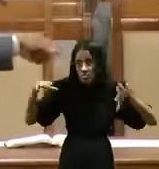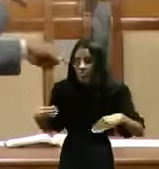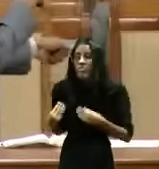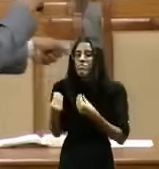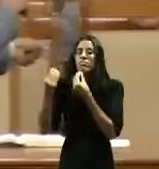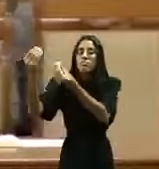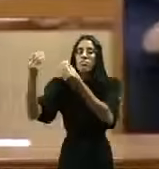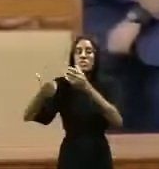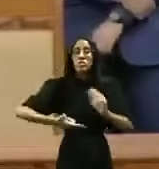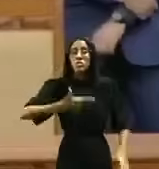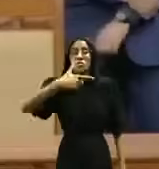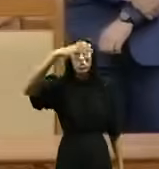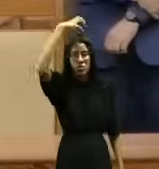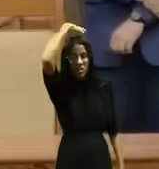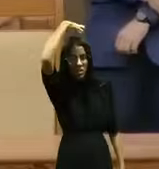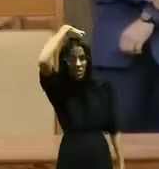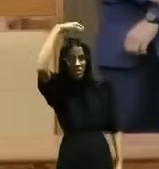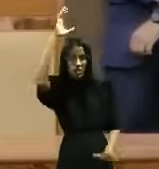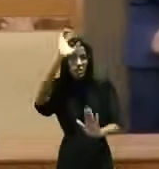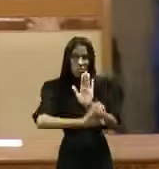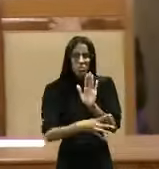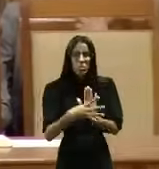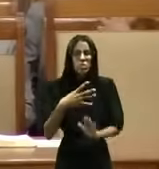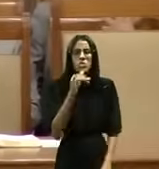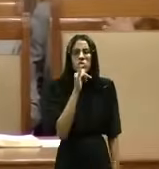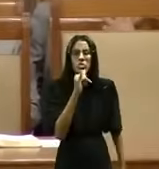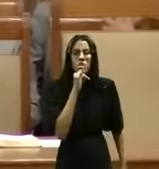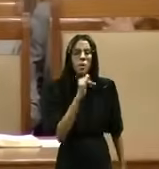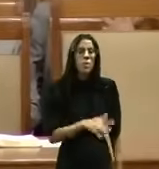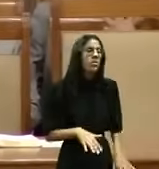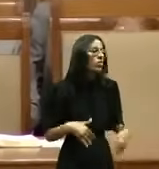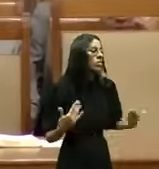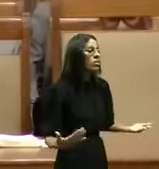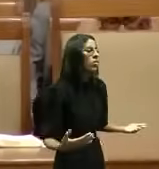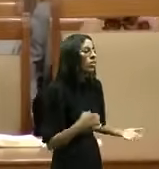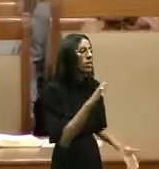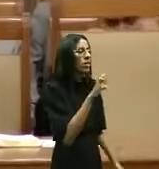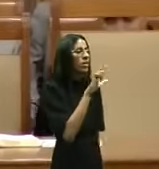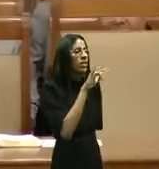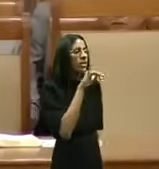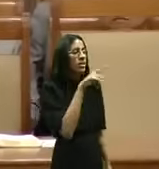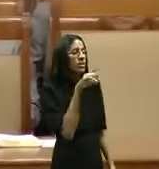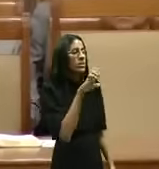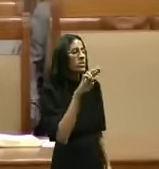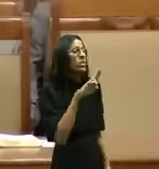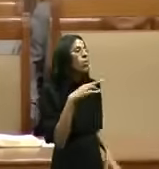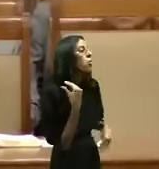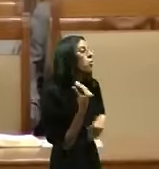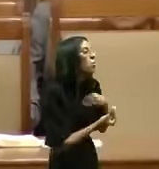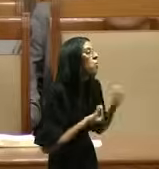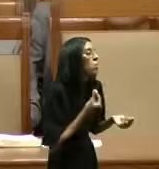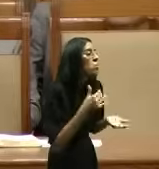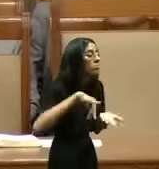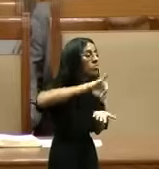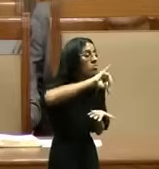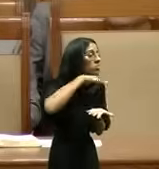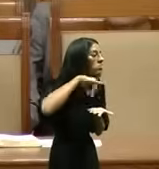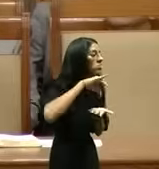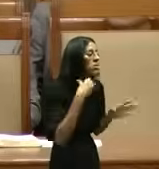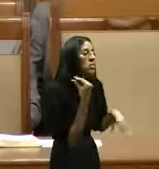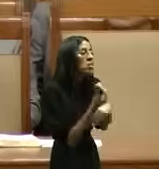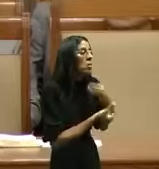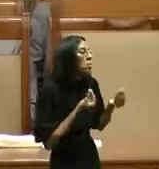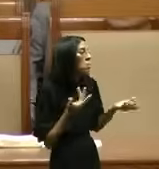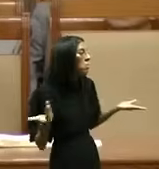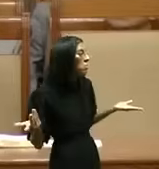em segundo Reis 4 se a mulher ficasse mas Eliseu como é que O Azeite Vai Descer se eu só tenho um pouquinho como é que eu vou botar aqui